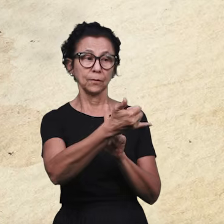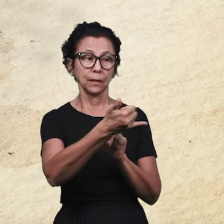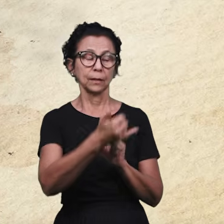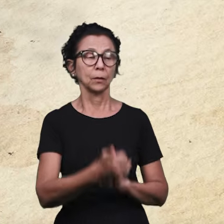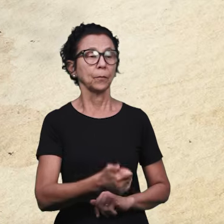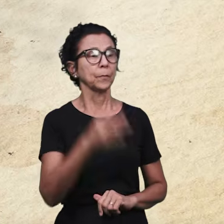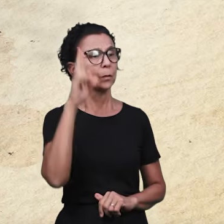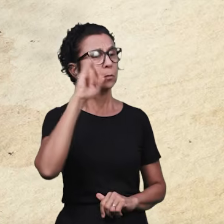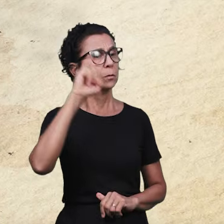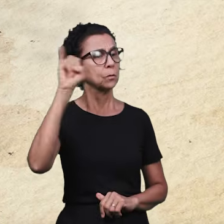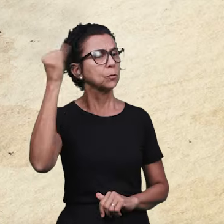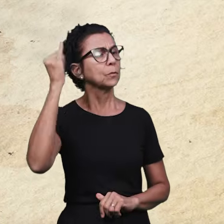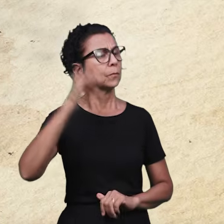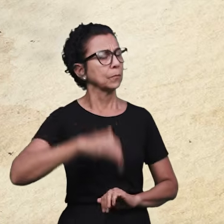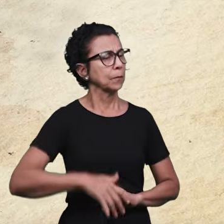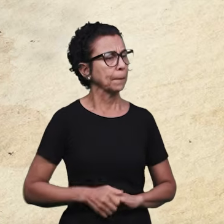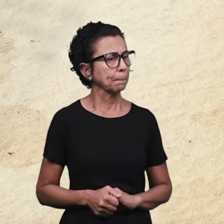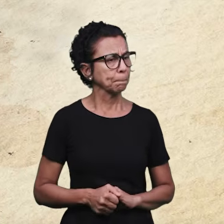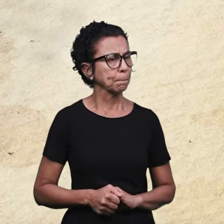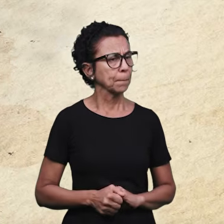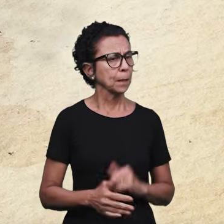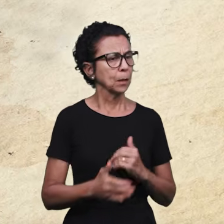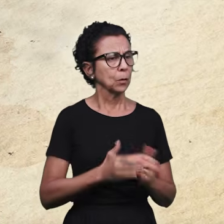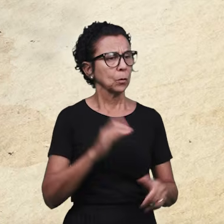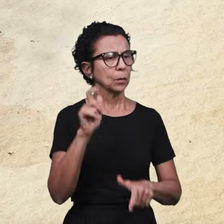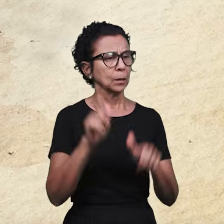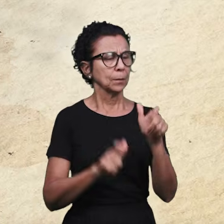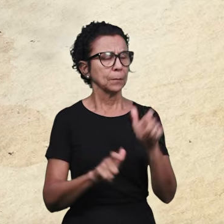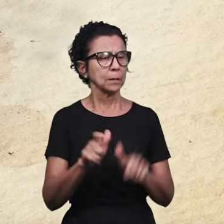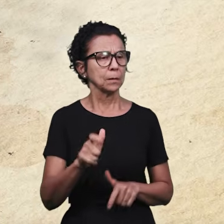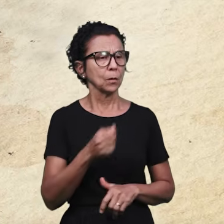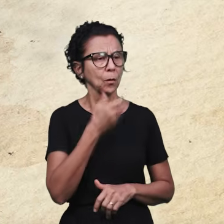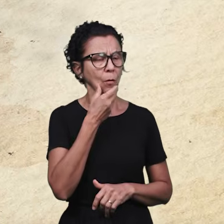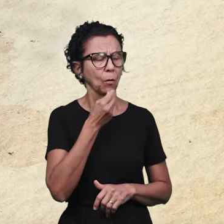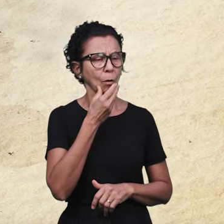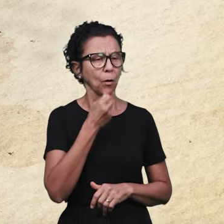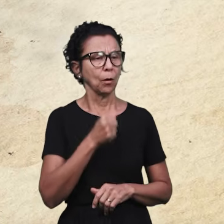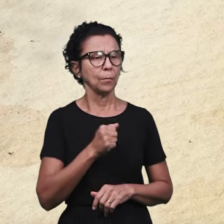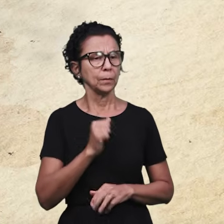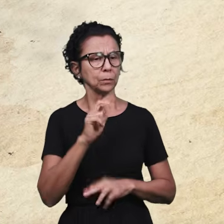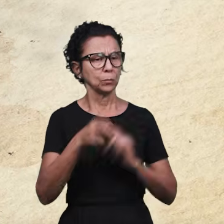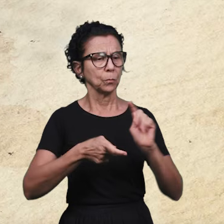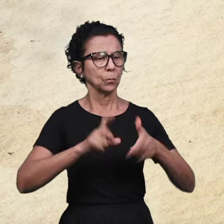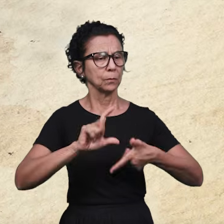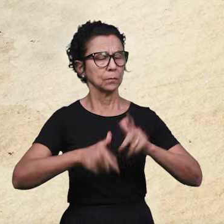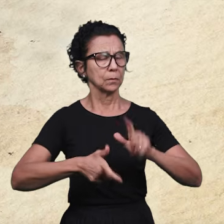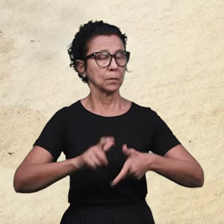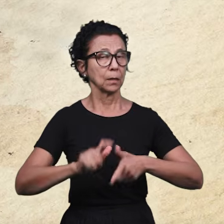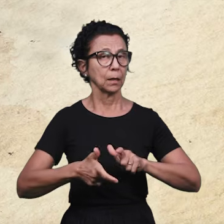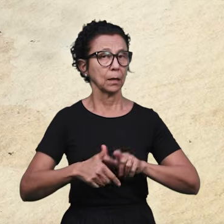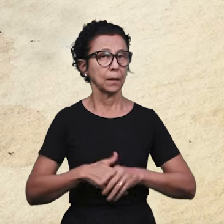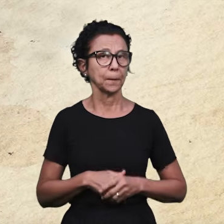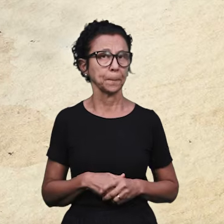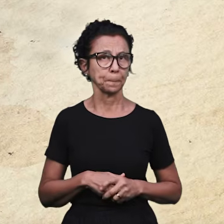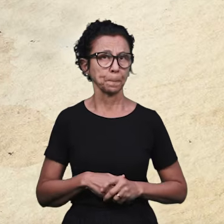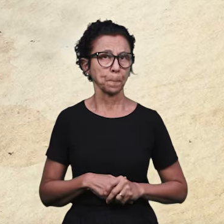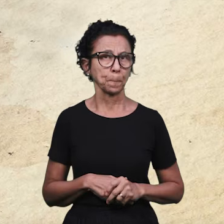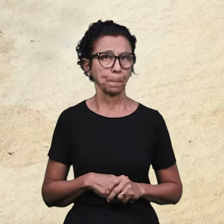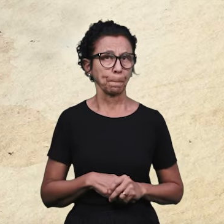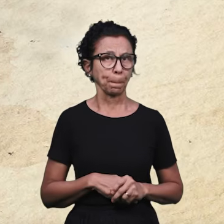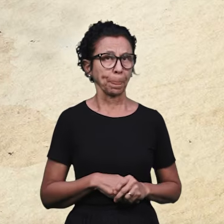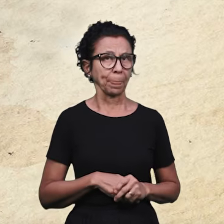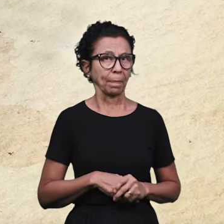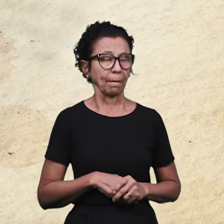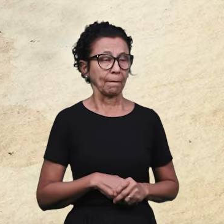Jeová: qualquer homem da casa de Israel", olha só, qualquer homem da casa de Israel que levantar os seus ídolos no